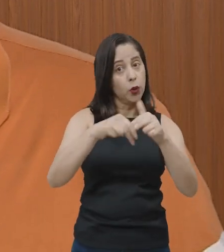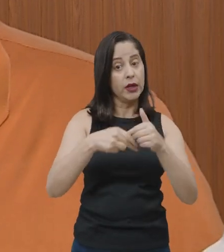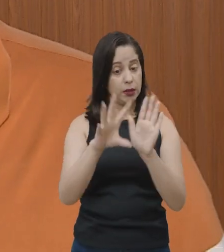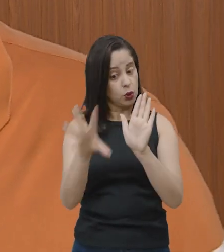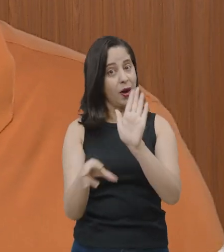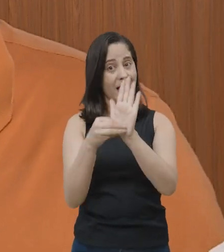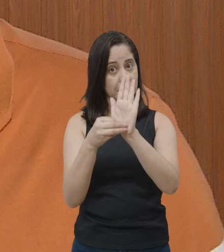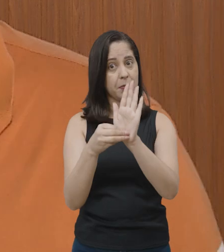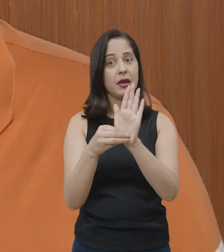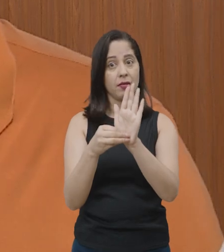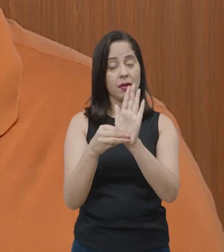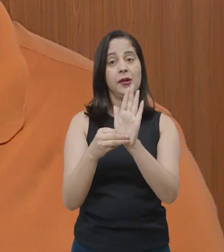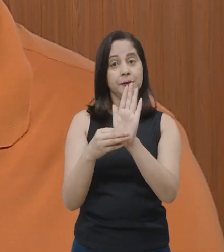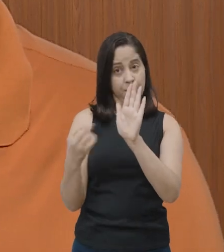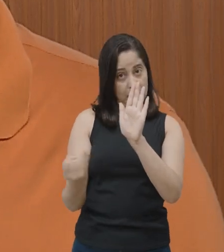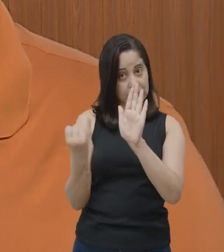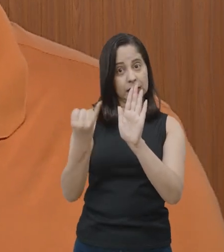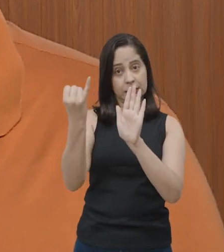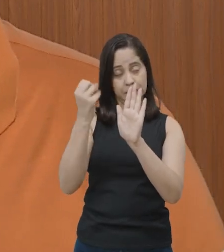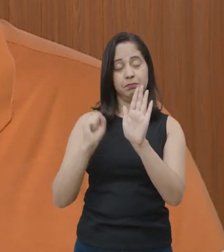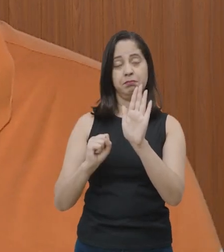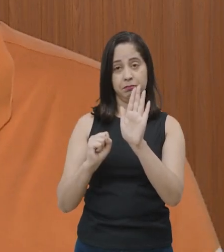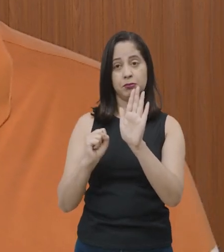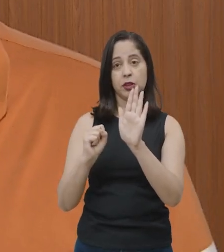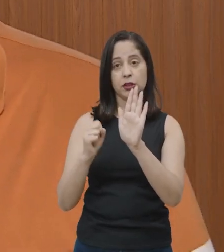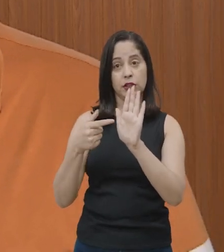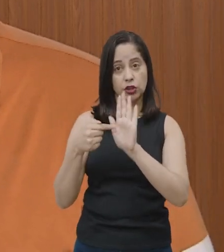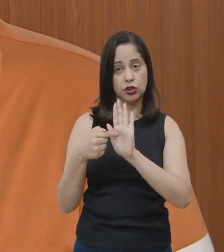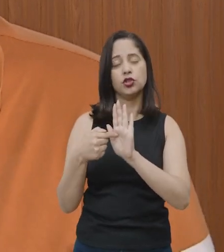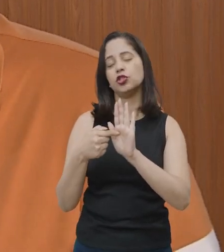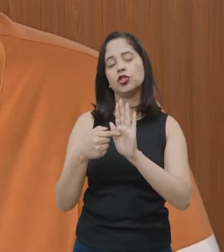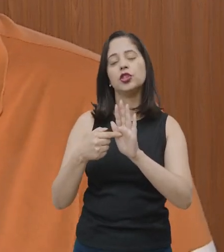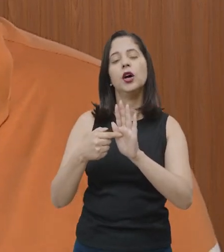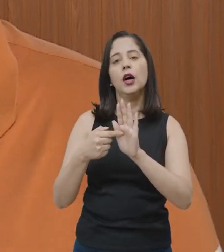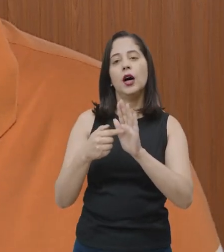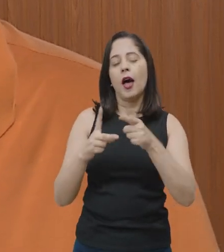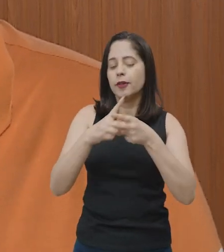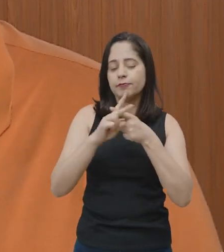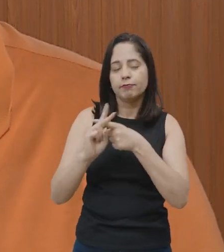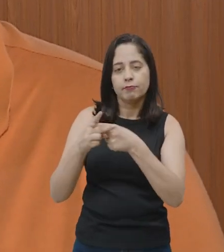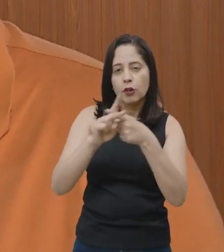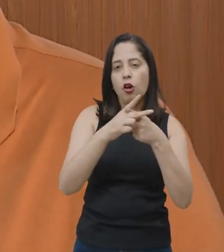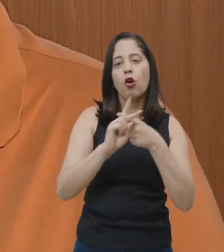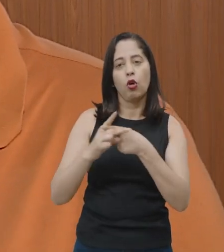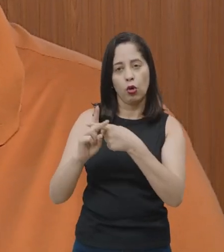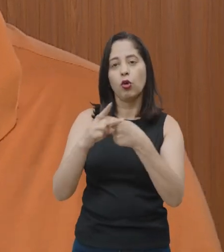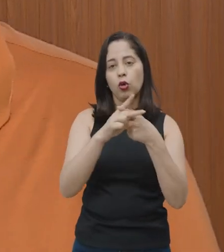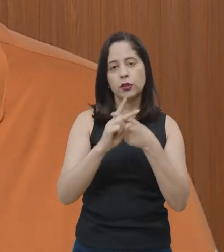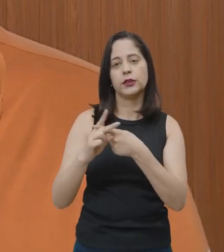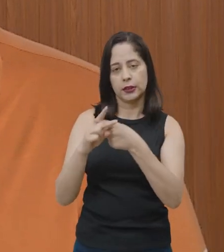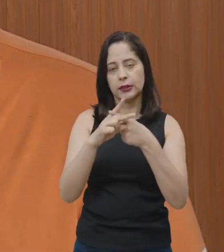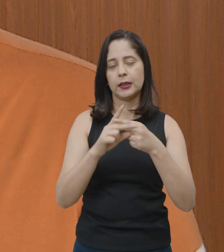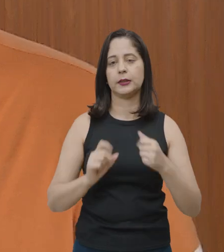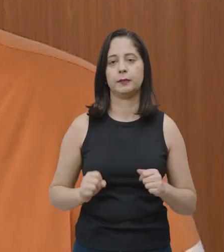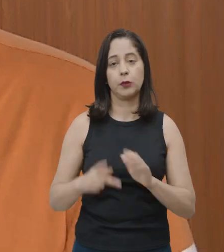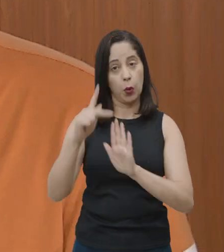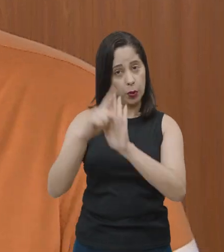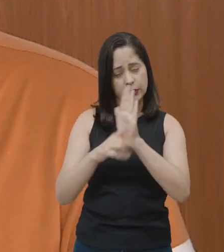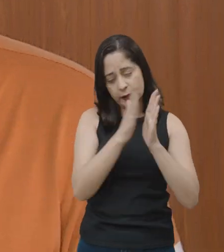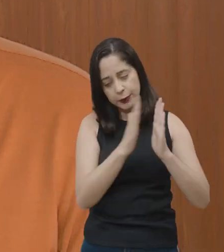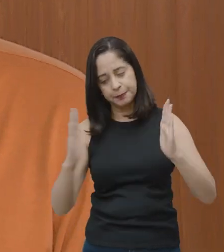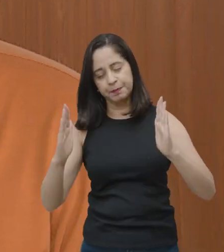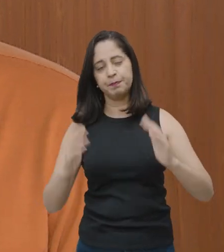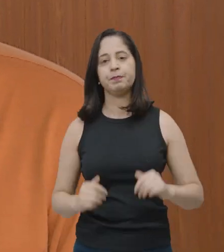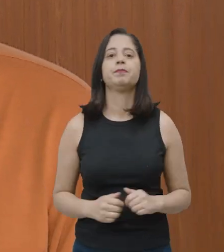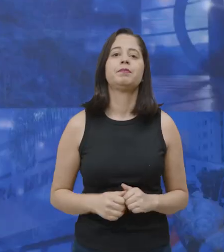emendas propiciam justamente que se faça essas alterações que acabam se mostrando pertinentes para que tenha um bom andamento